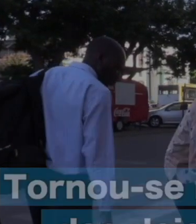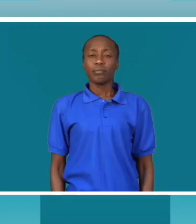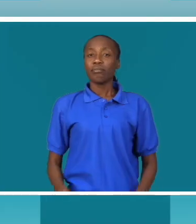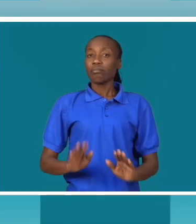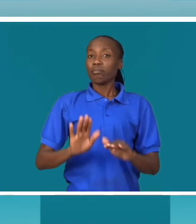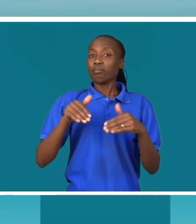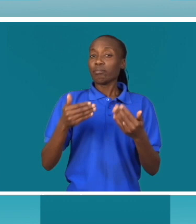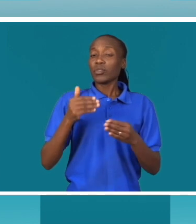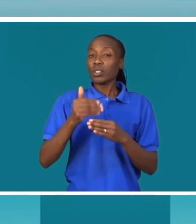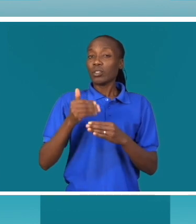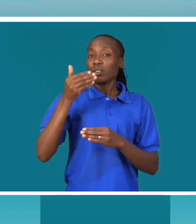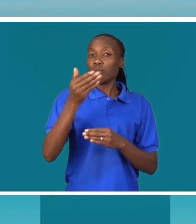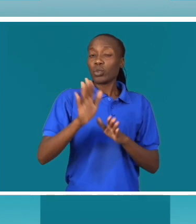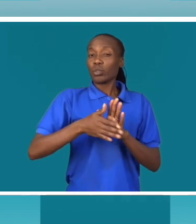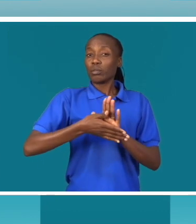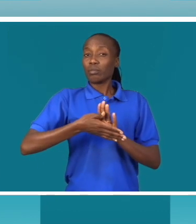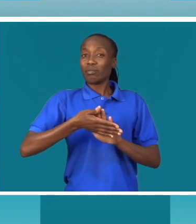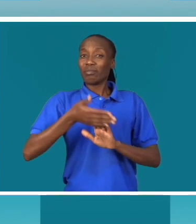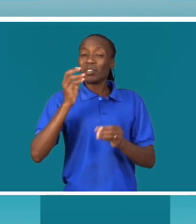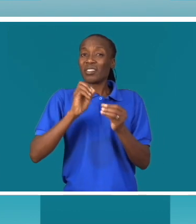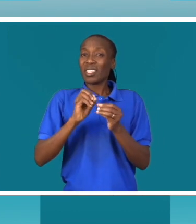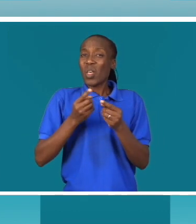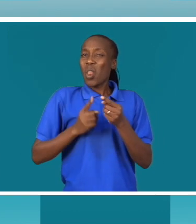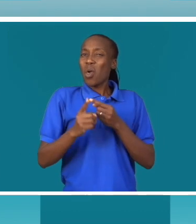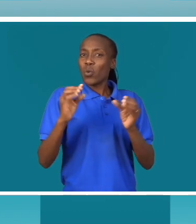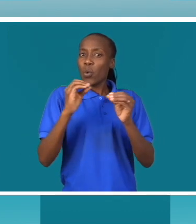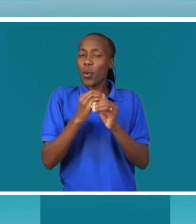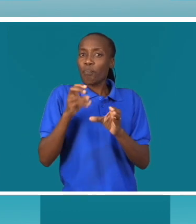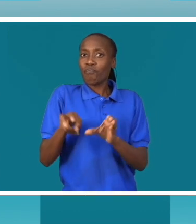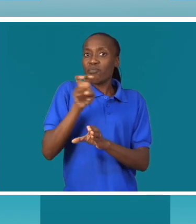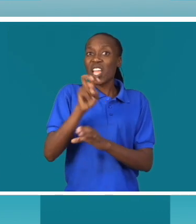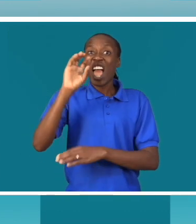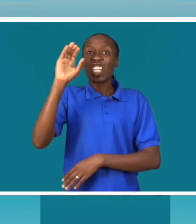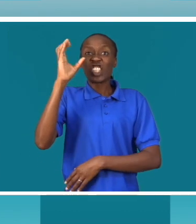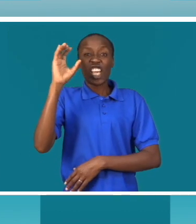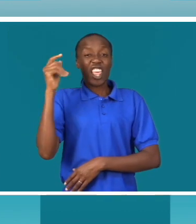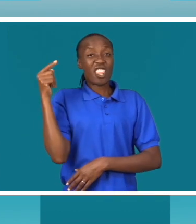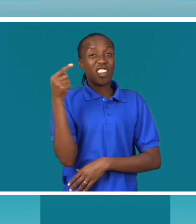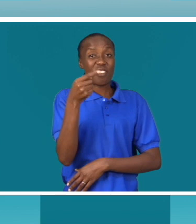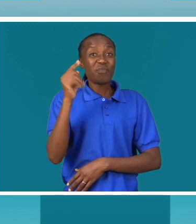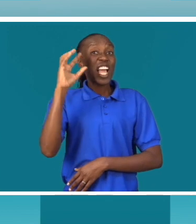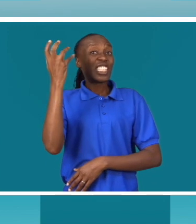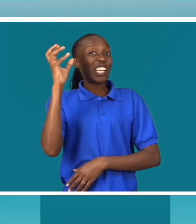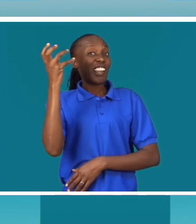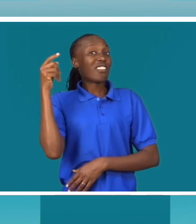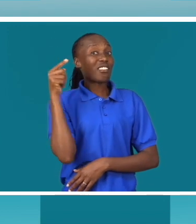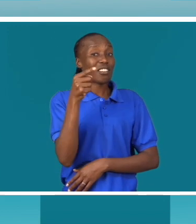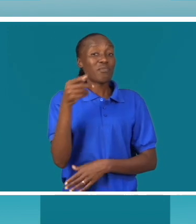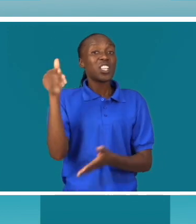imahala. Depois de feitos alguns copos, fomos até a Praça dos Combatentes, vulgo Chiquelene. Chegados